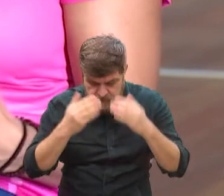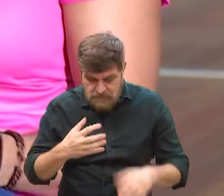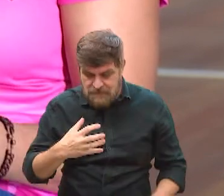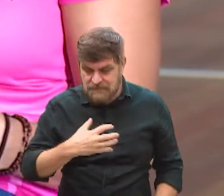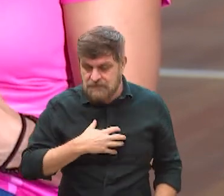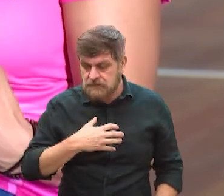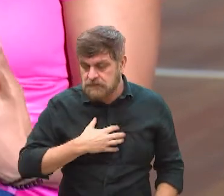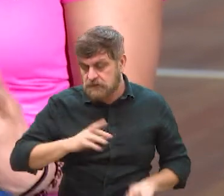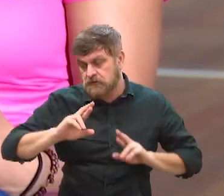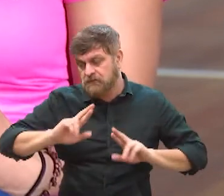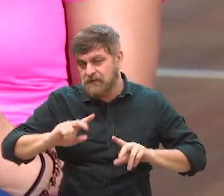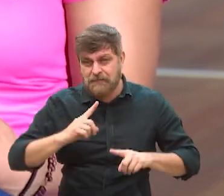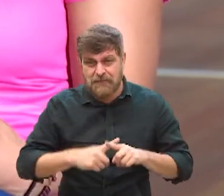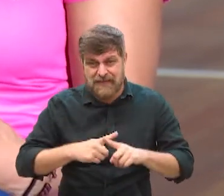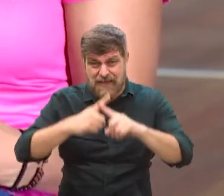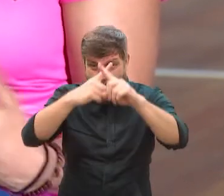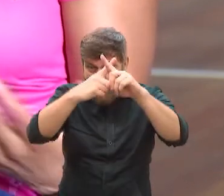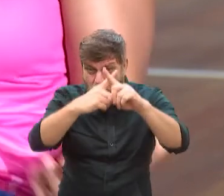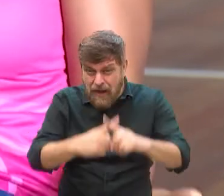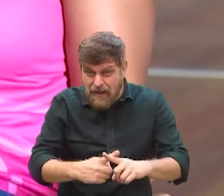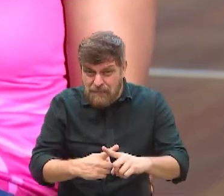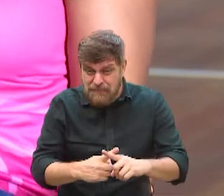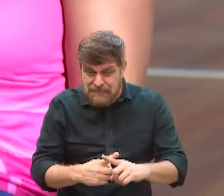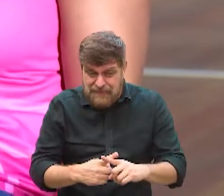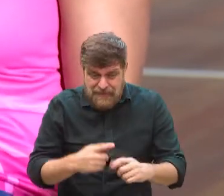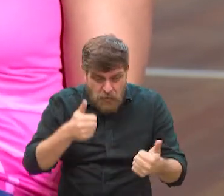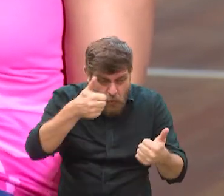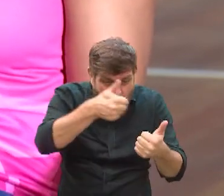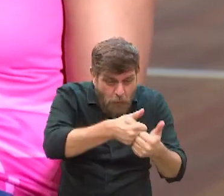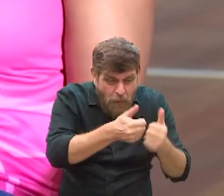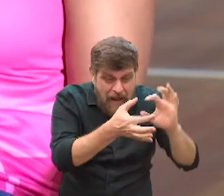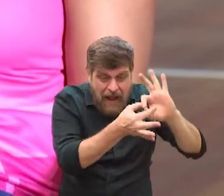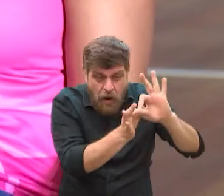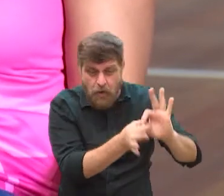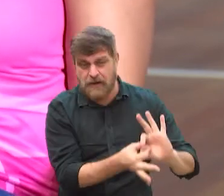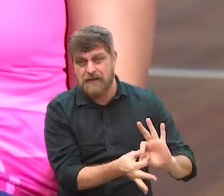toda a diferença, porque um campeonato, um pré-olímpico,